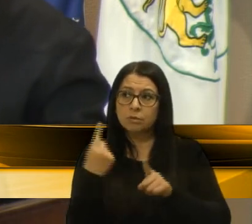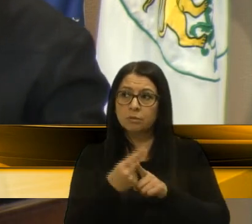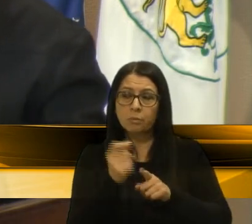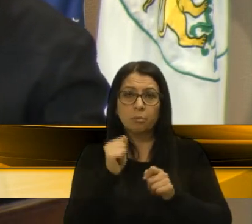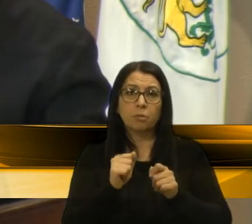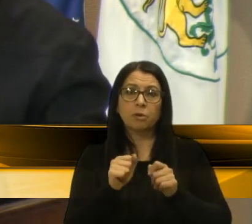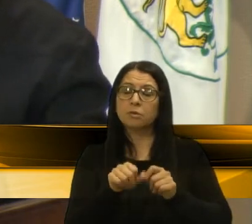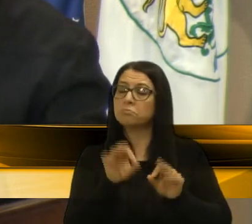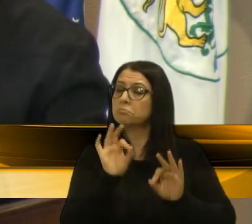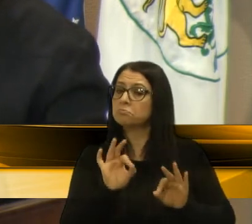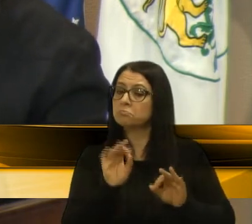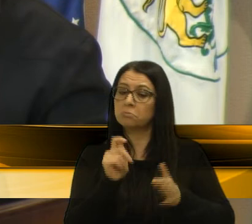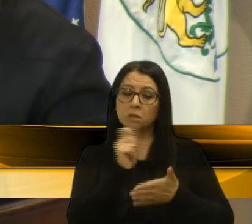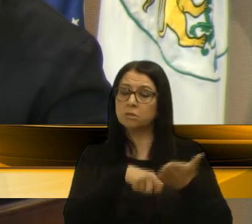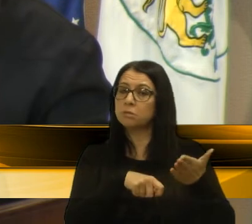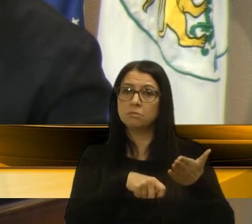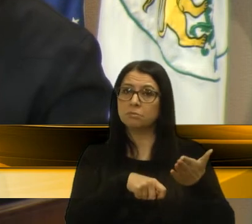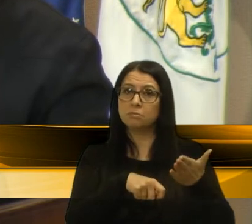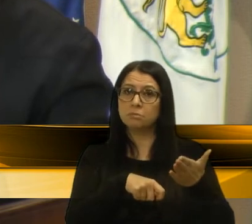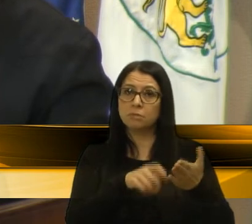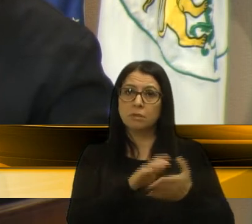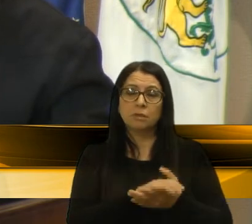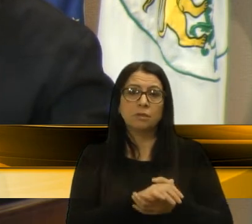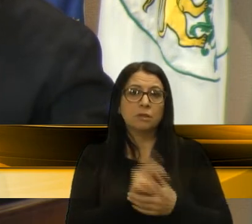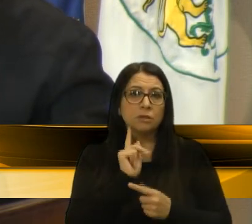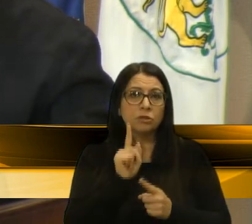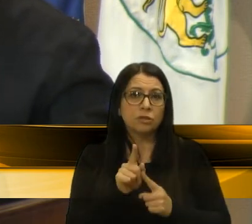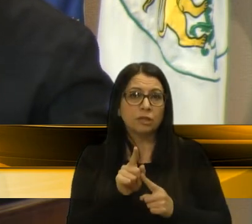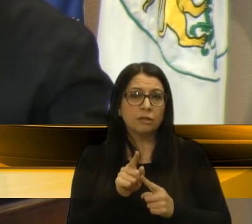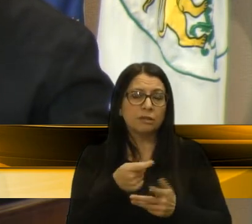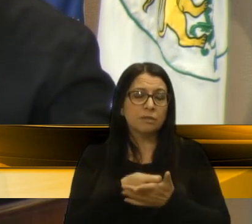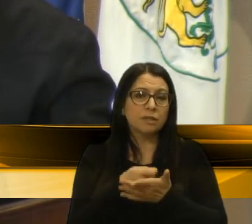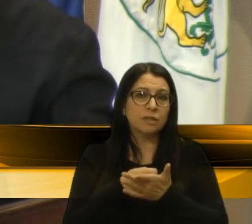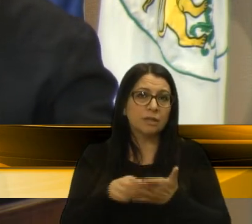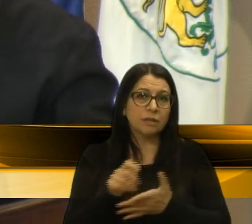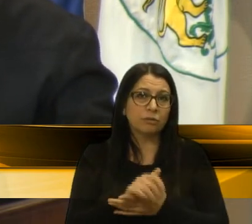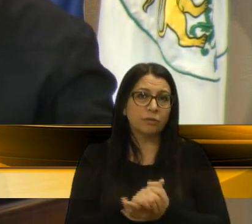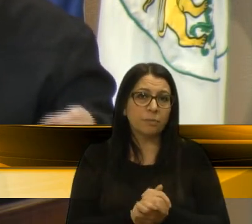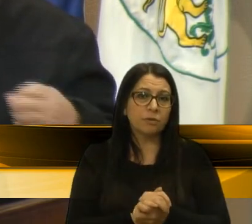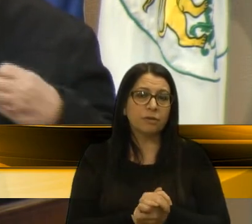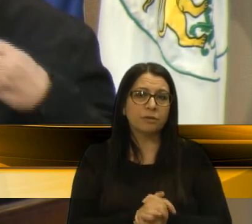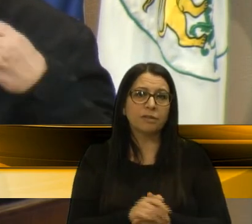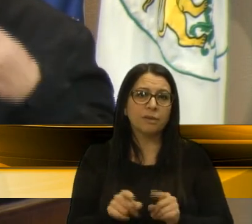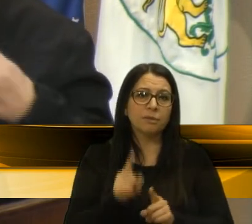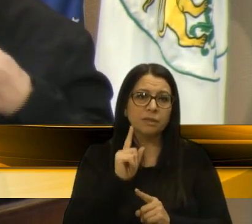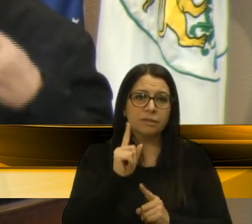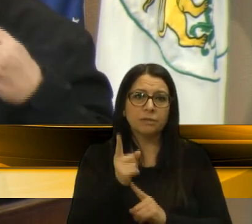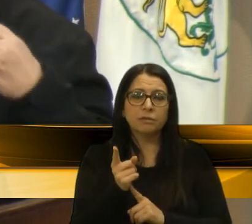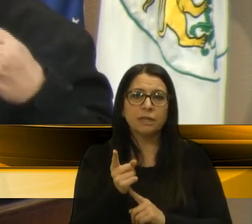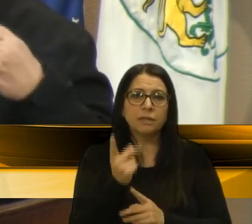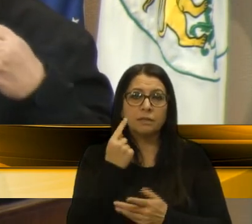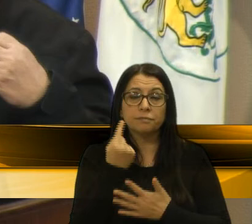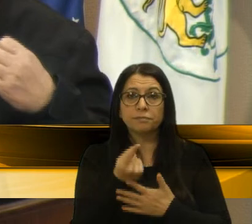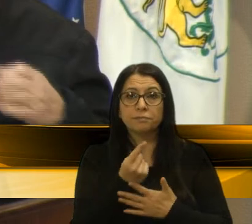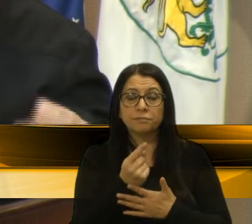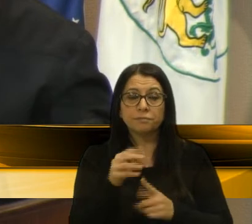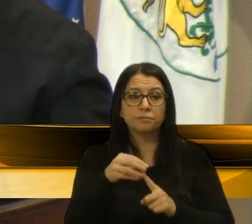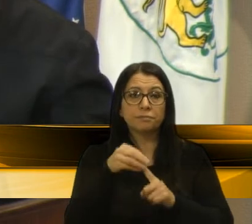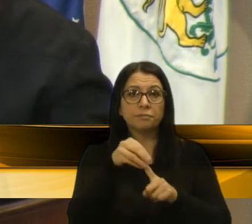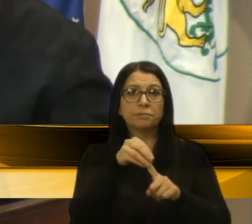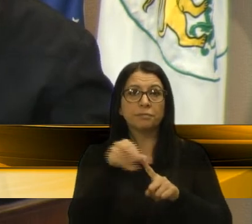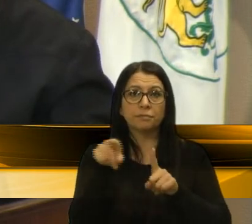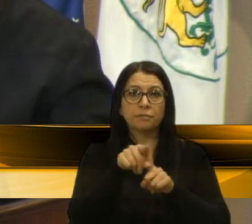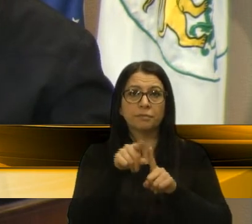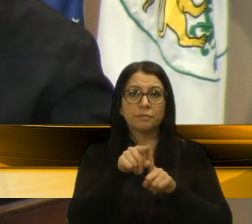pode tranquilamente assinar, tá? Já que é a exigência dela. Então, o argumento principal colocado